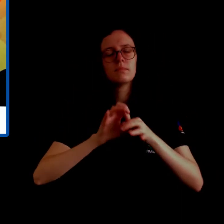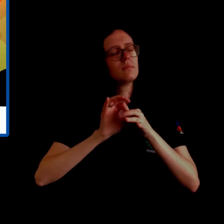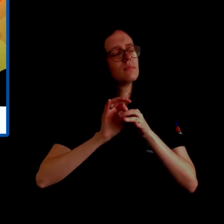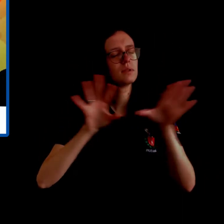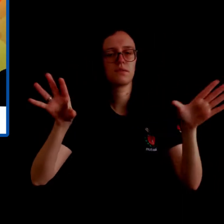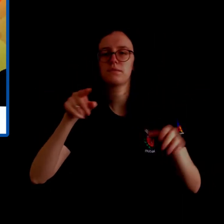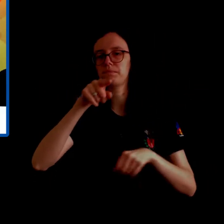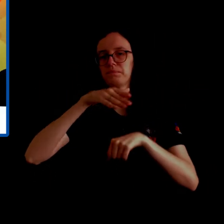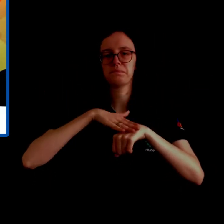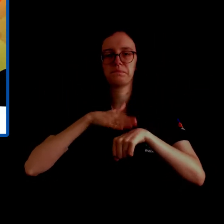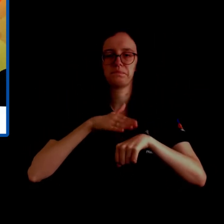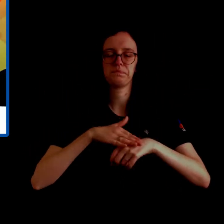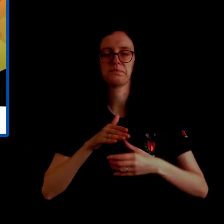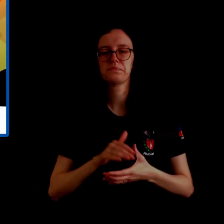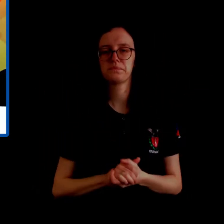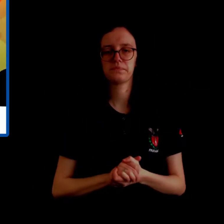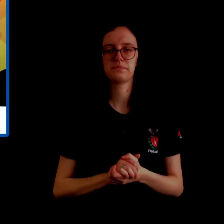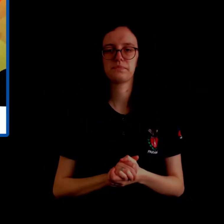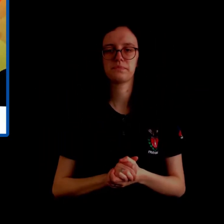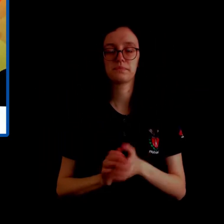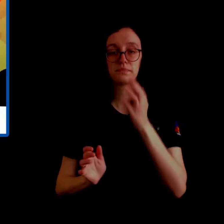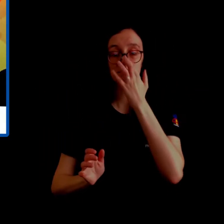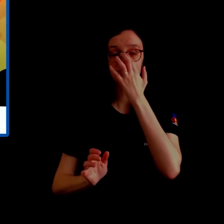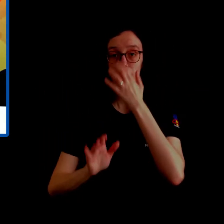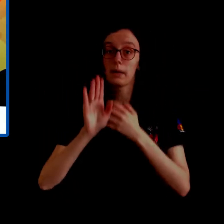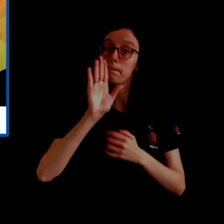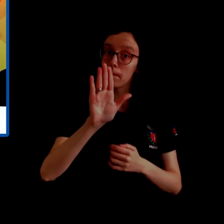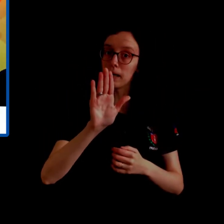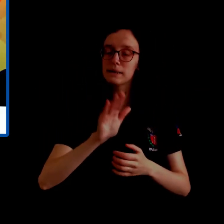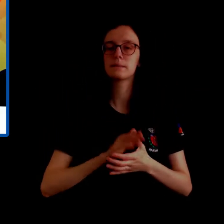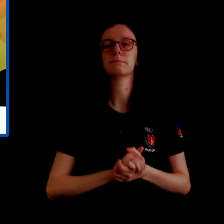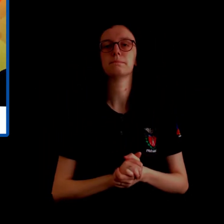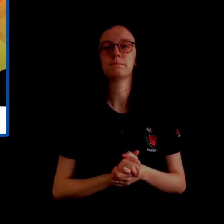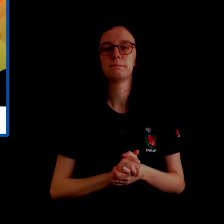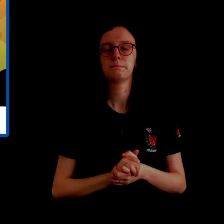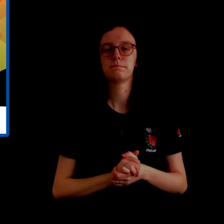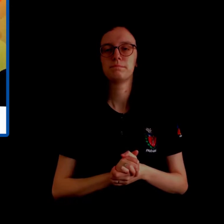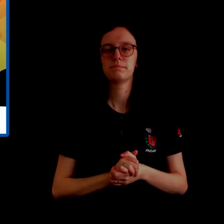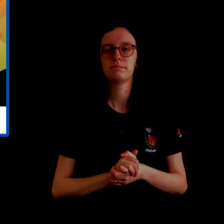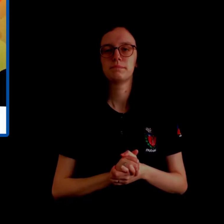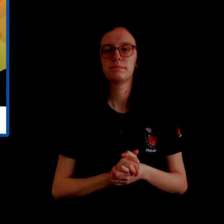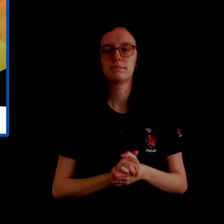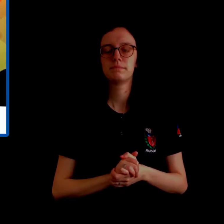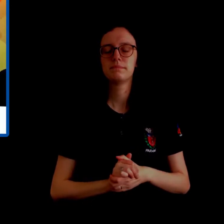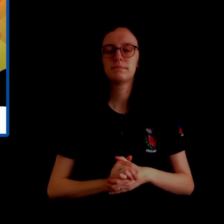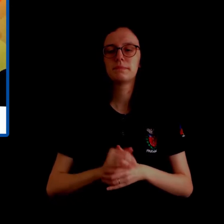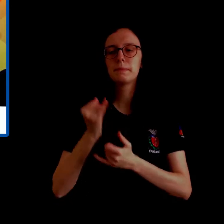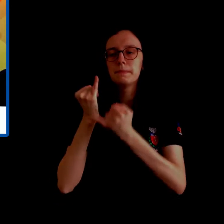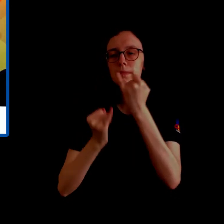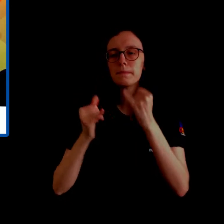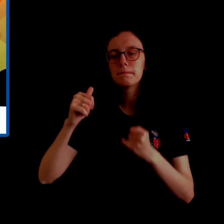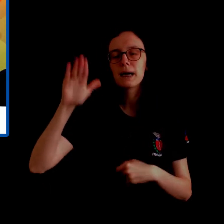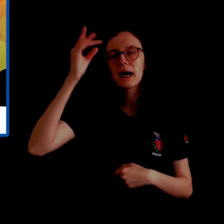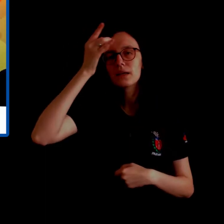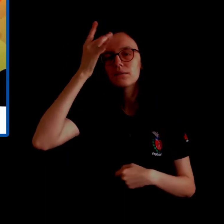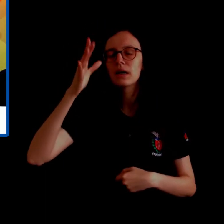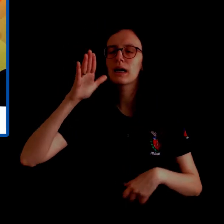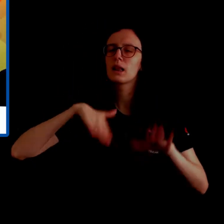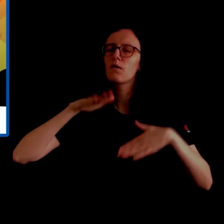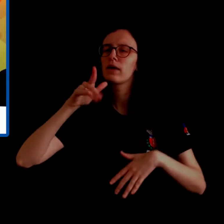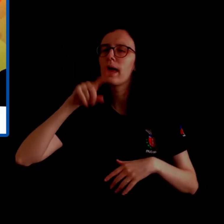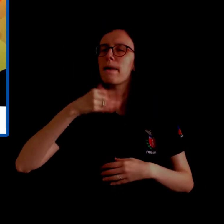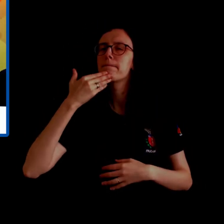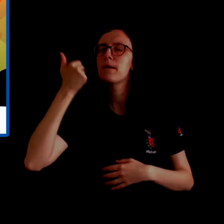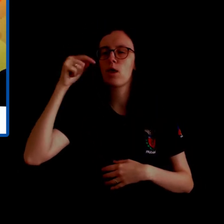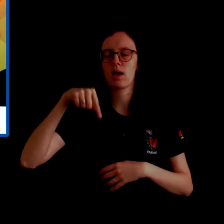com ele. Tá certo? No entanto, é mais fácil e talvez seja mais viável